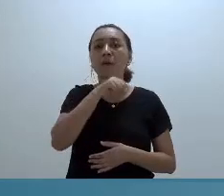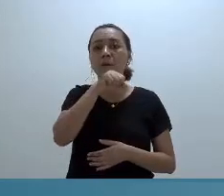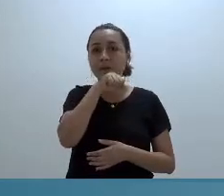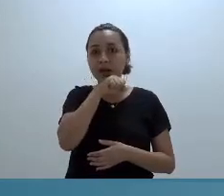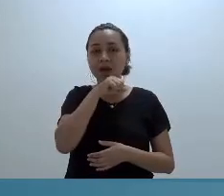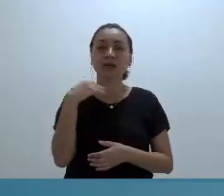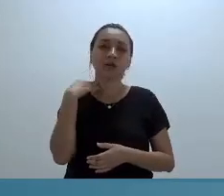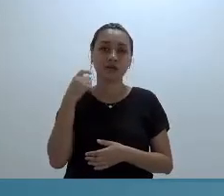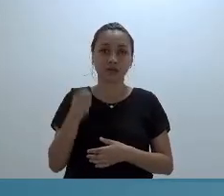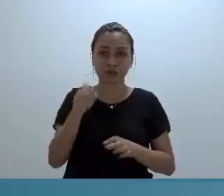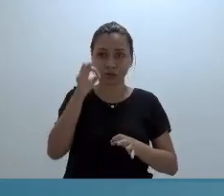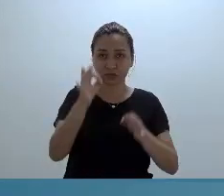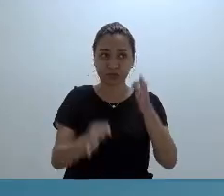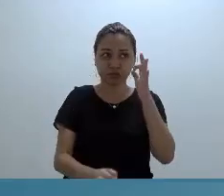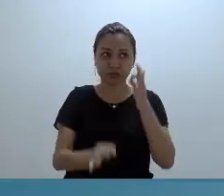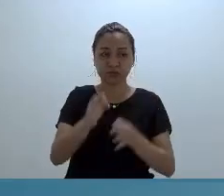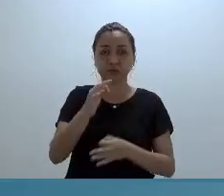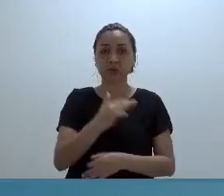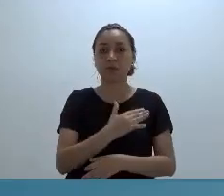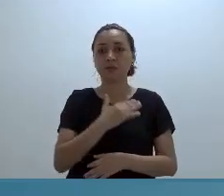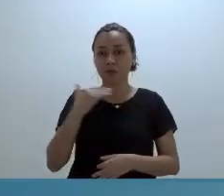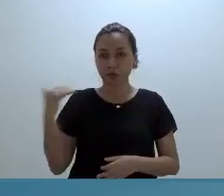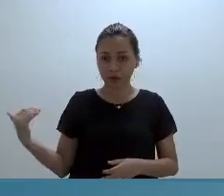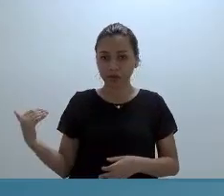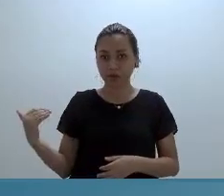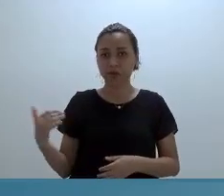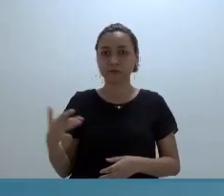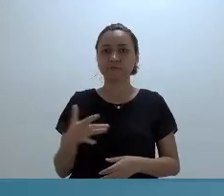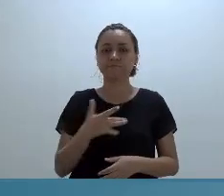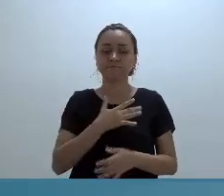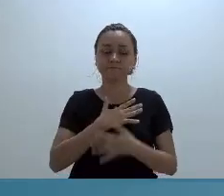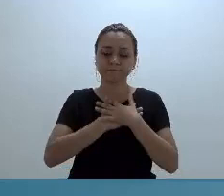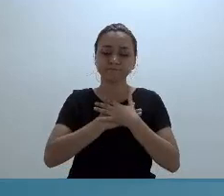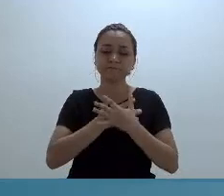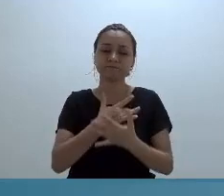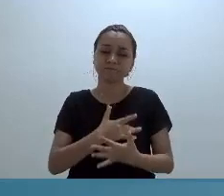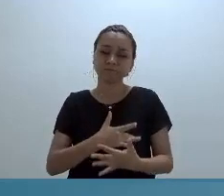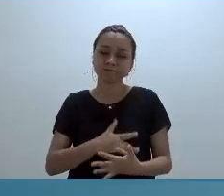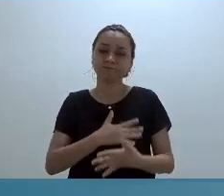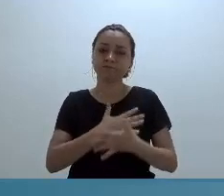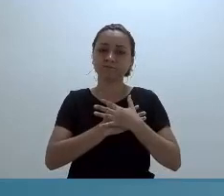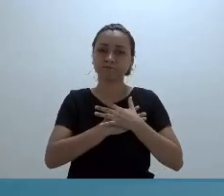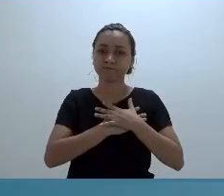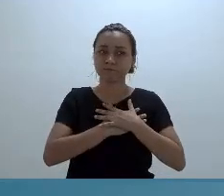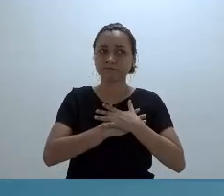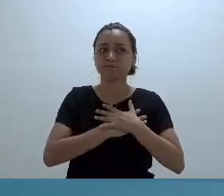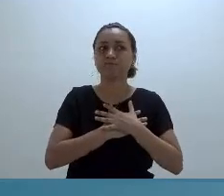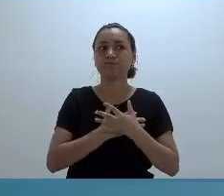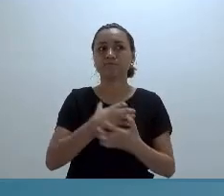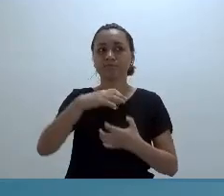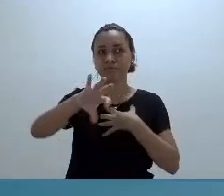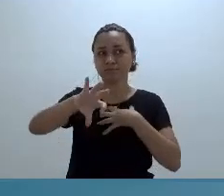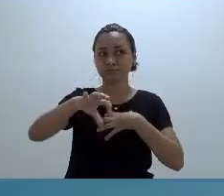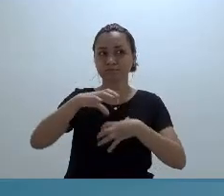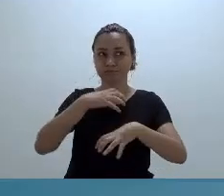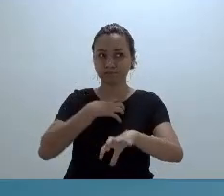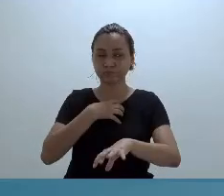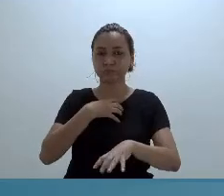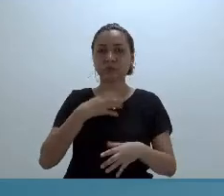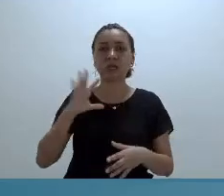Macedo, diretor do Fórum da Comarca de Alentec, que ocorreu em 11, agora de outubro deste